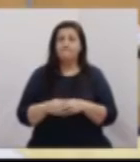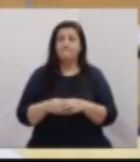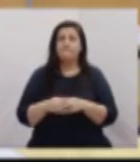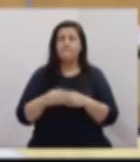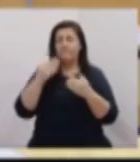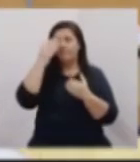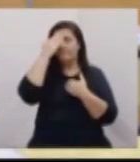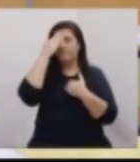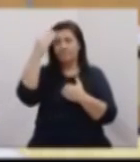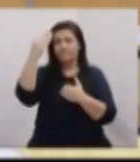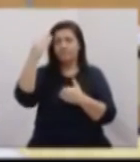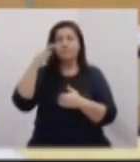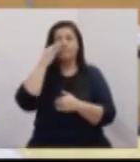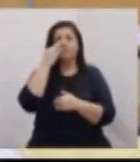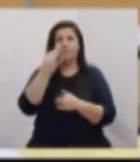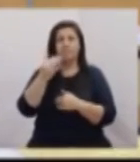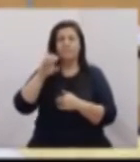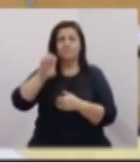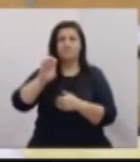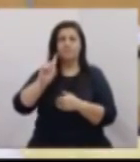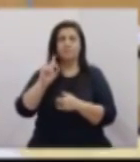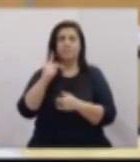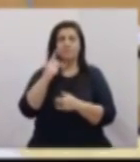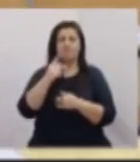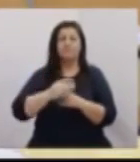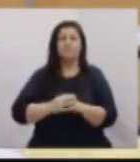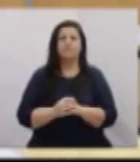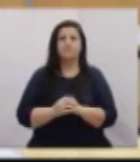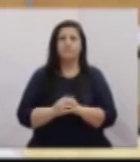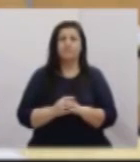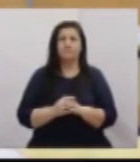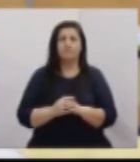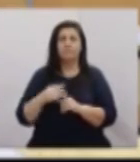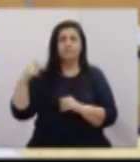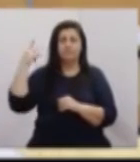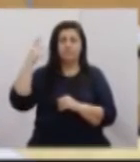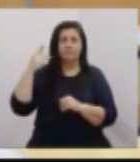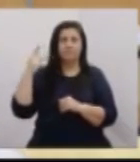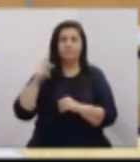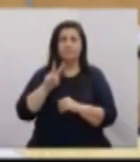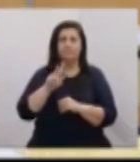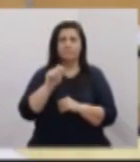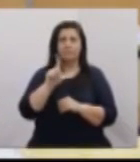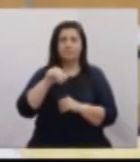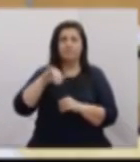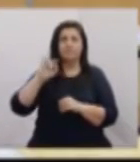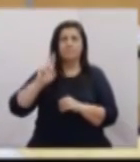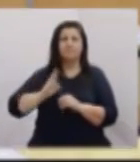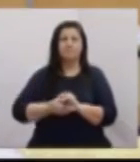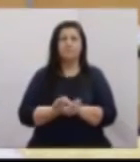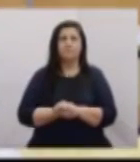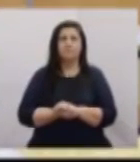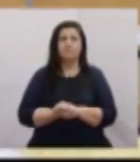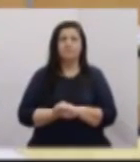empresa e antecipando agradecimento pela atenção dispensada, subscrevemos. Autoria, vereador Valmir do Parque Meia Lua.